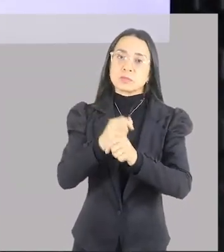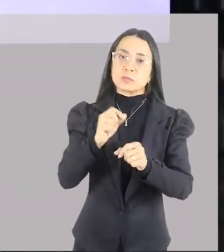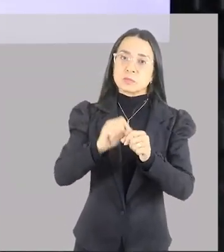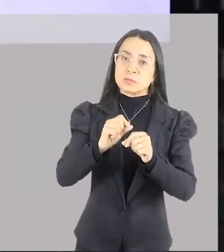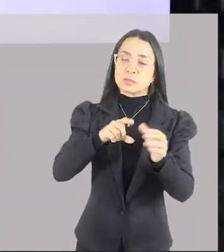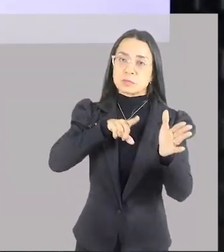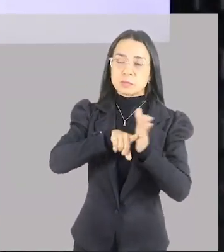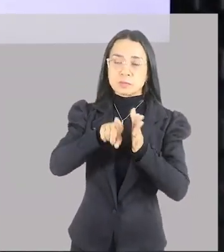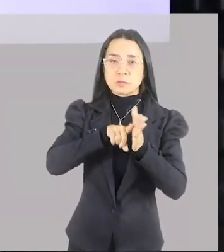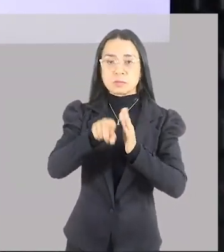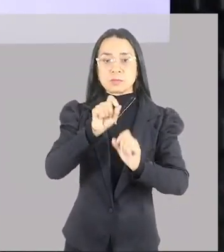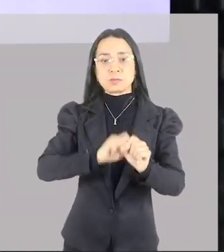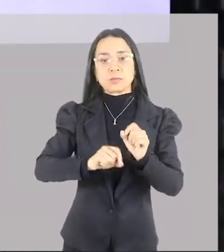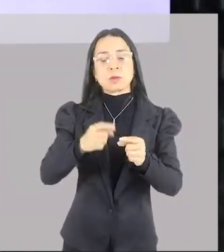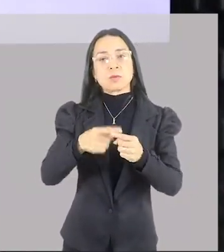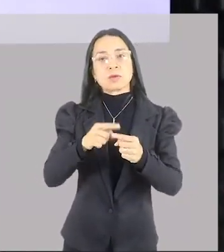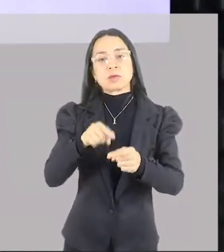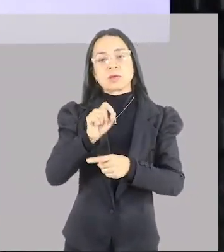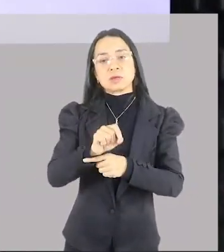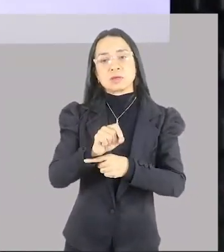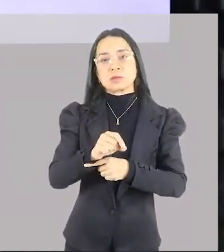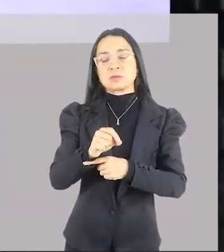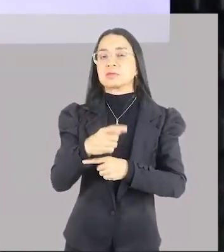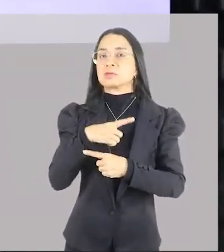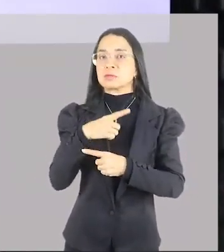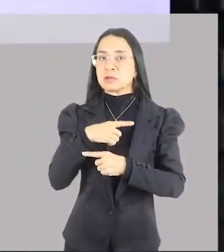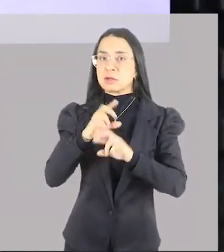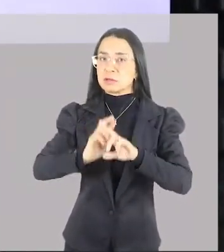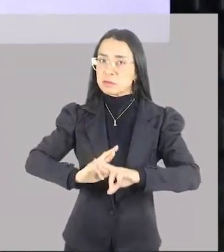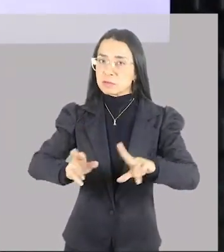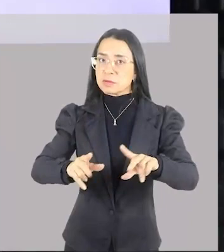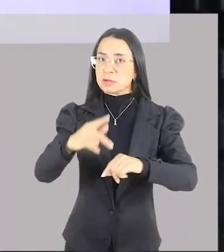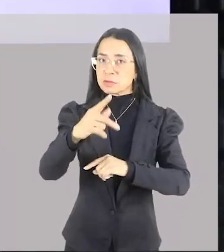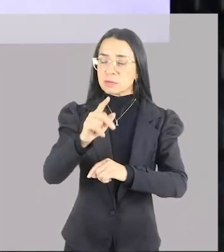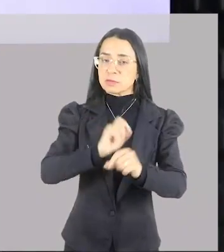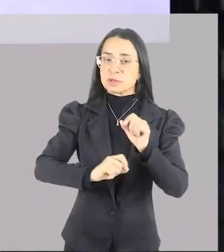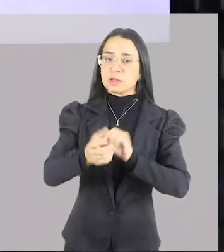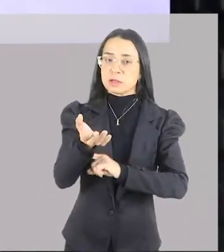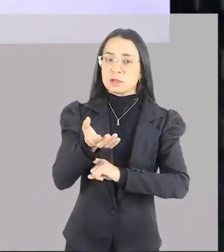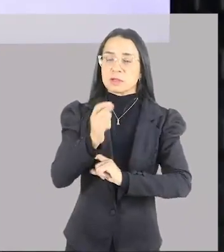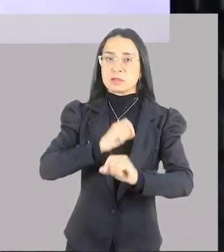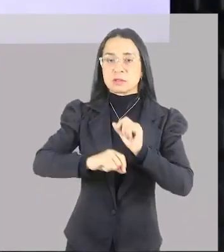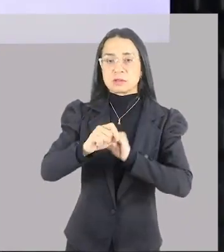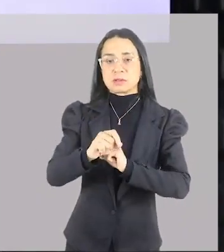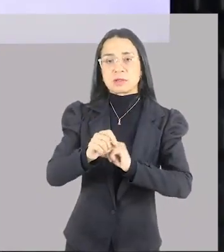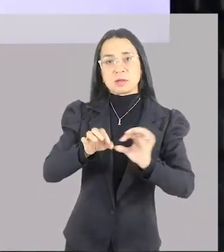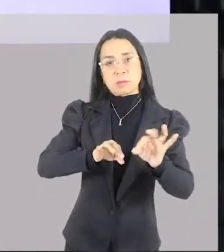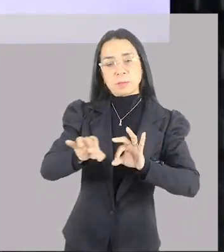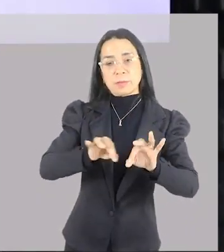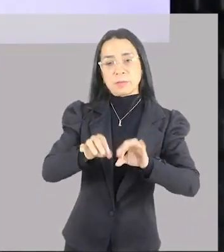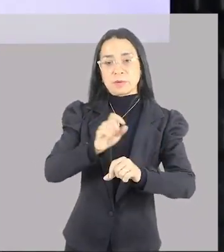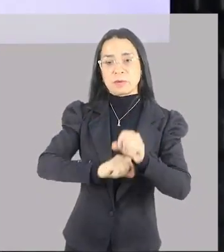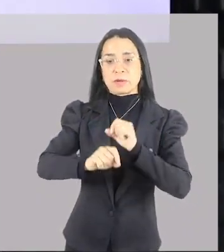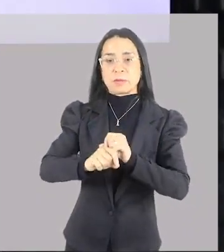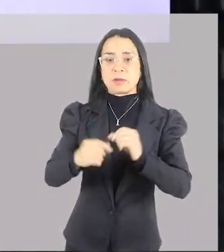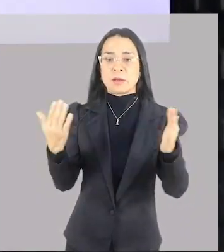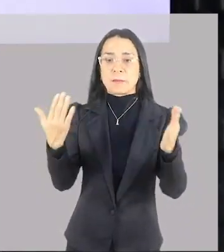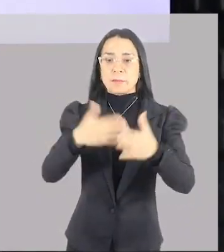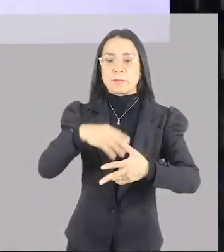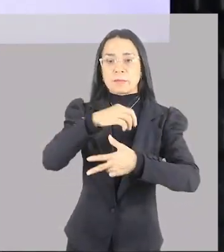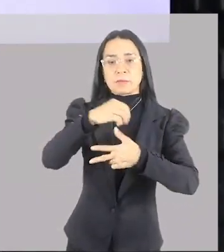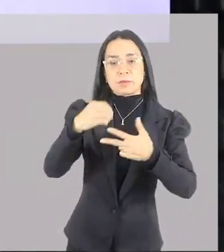as questões, porque isso vai fazer total diferença para você que quer, de fato, se preparar para a prova do